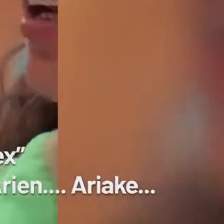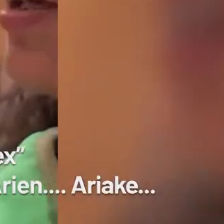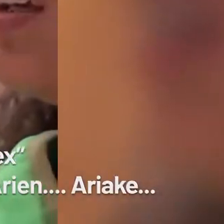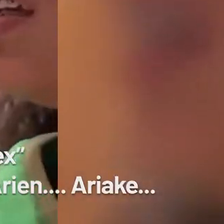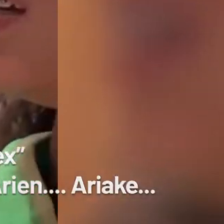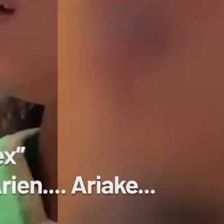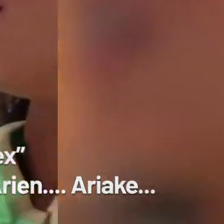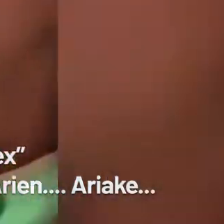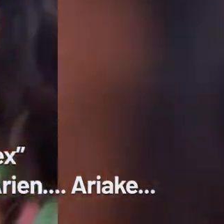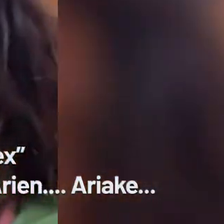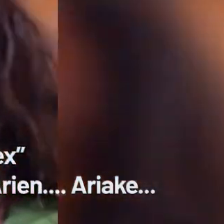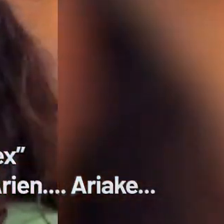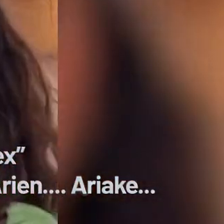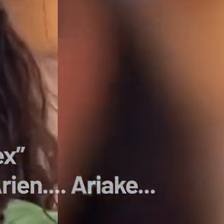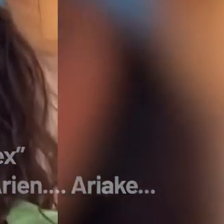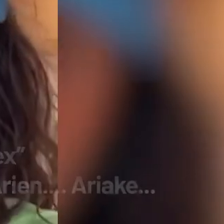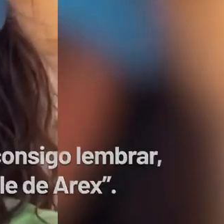foi